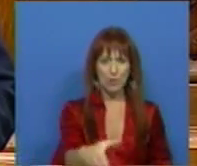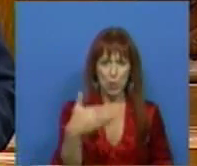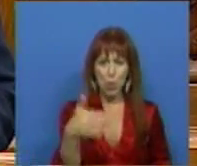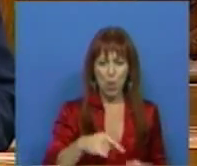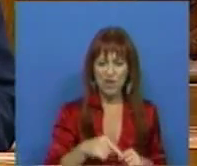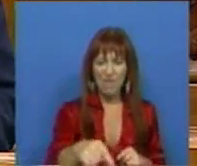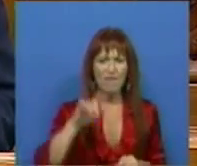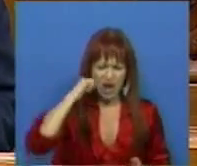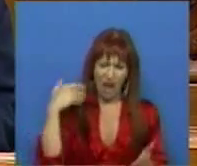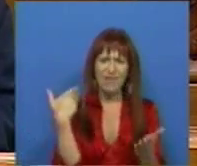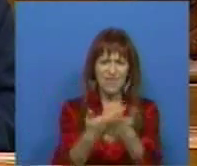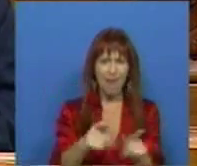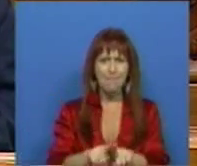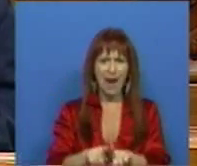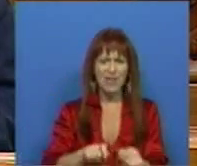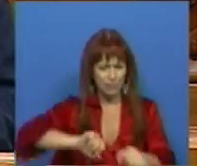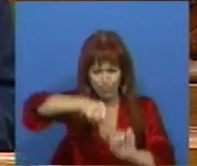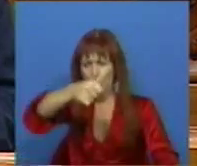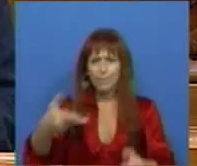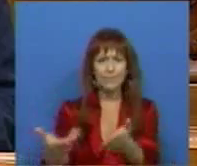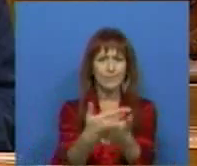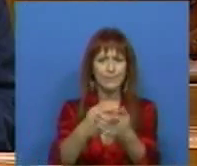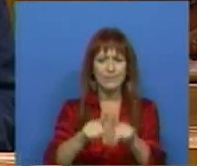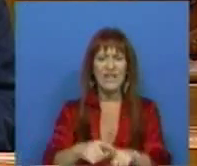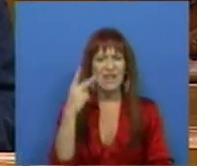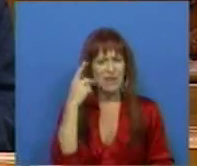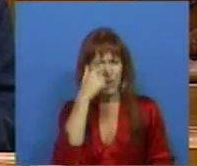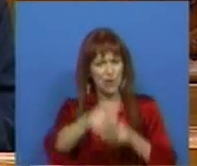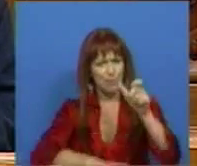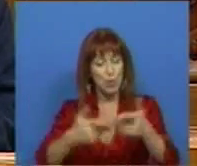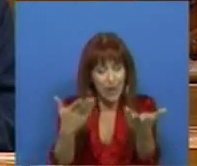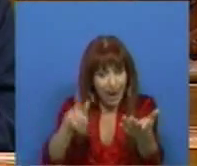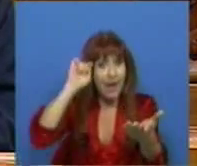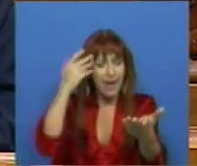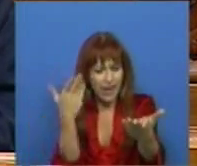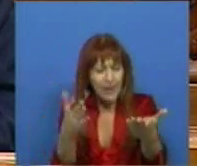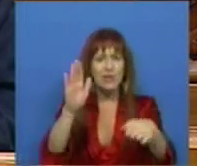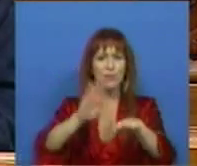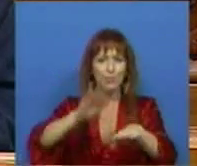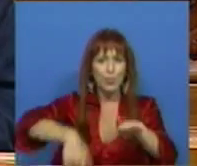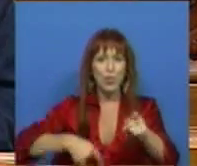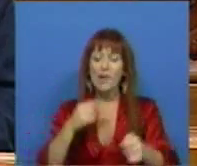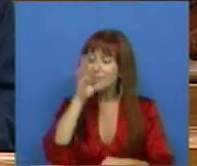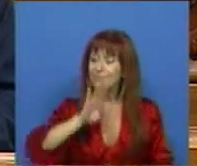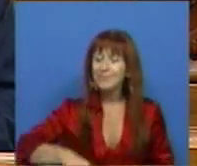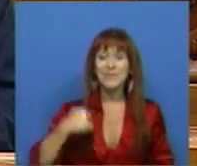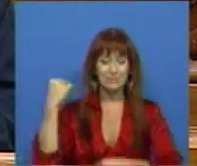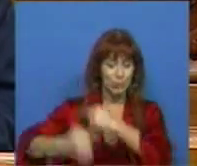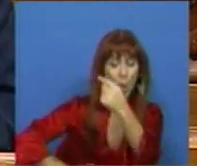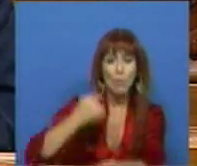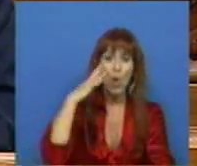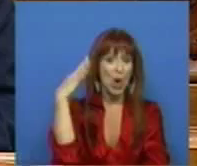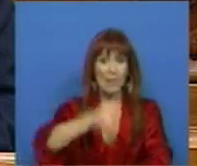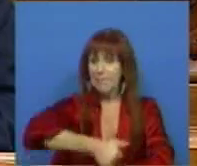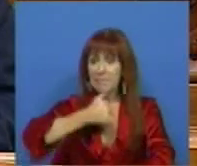2011 vem agravar a destruição da economia e da vida das pessoas. E essa crise resulta da aplicação corrente